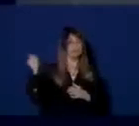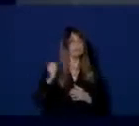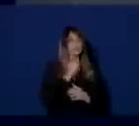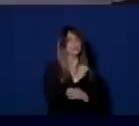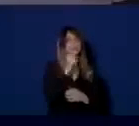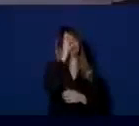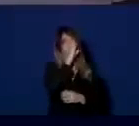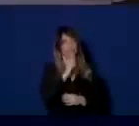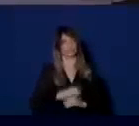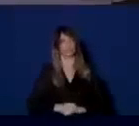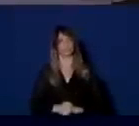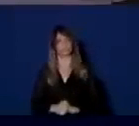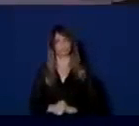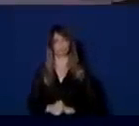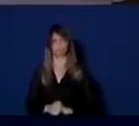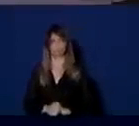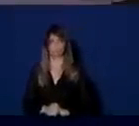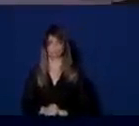Brasil.